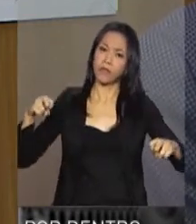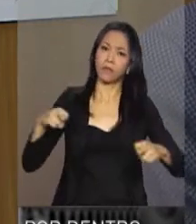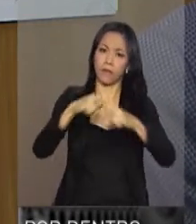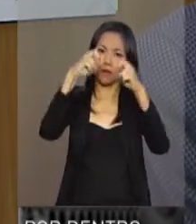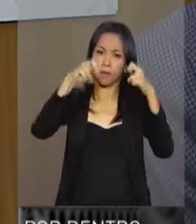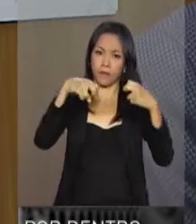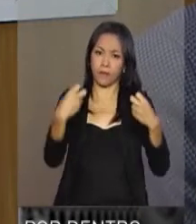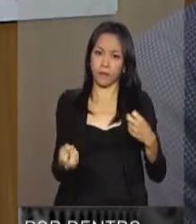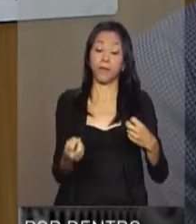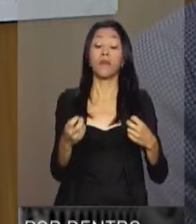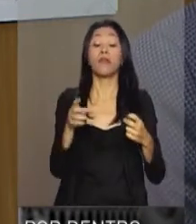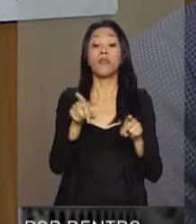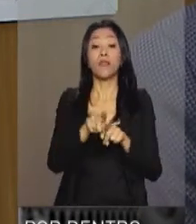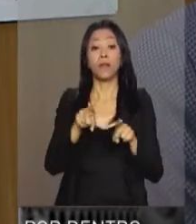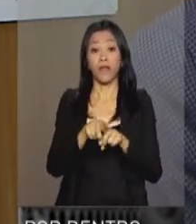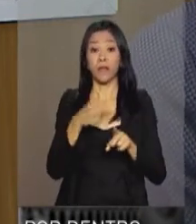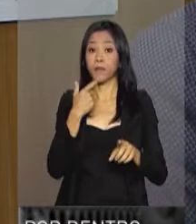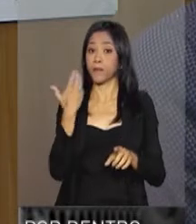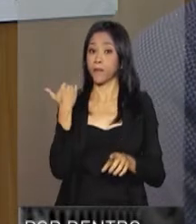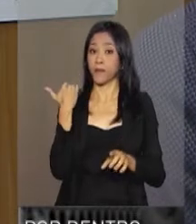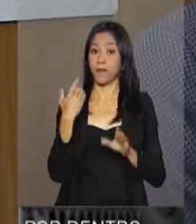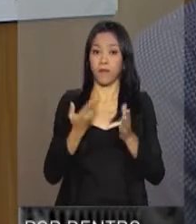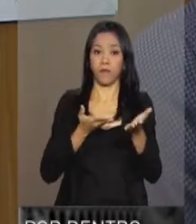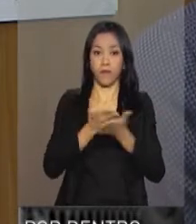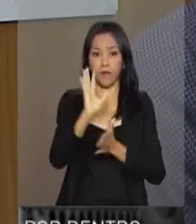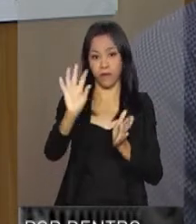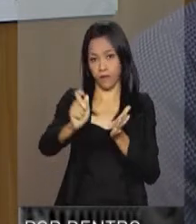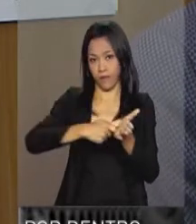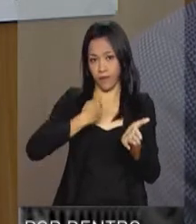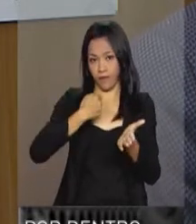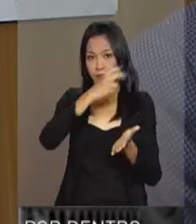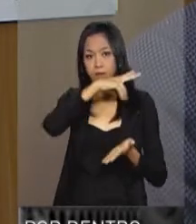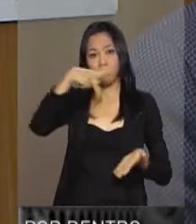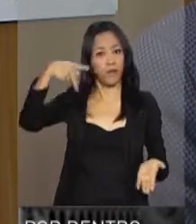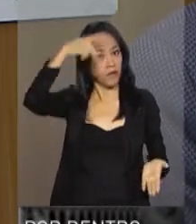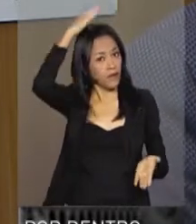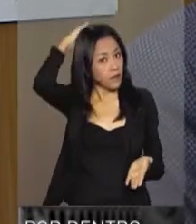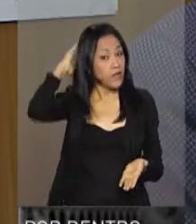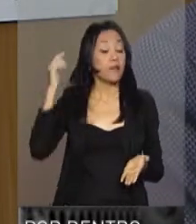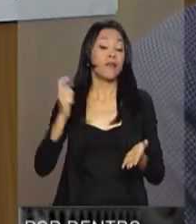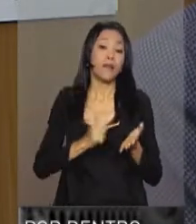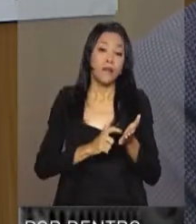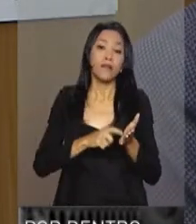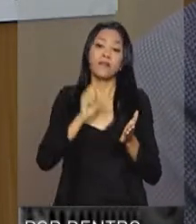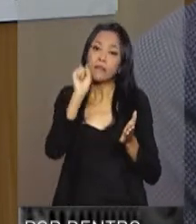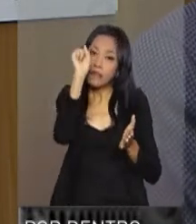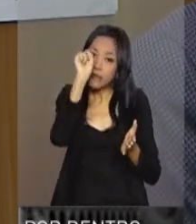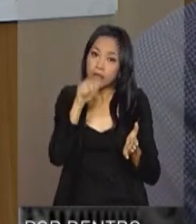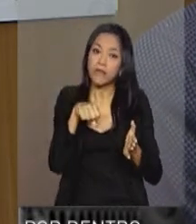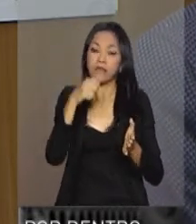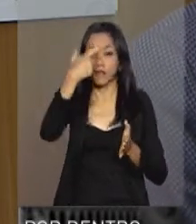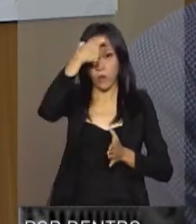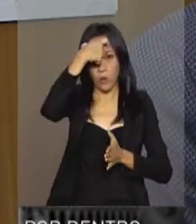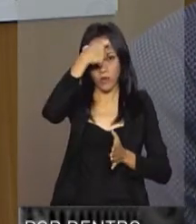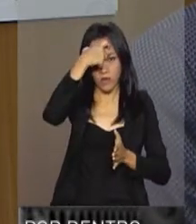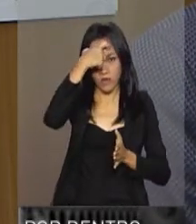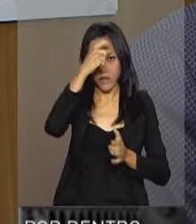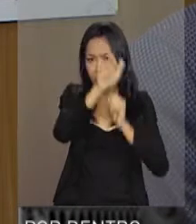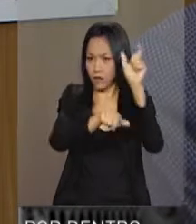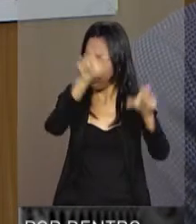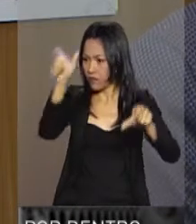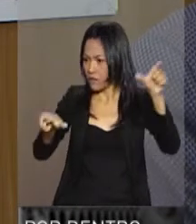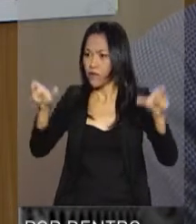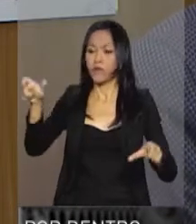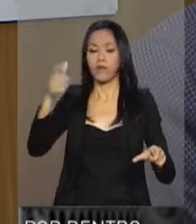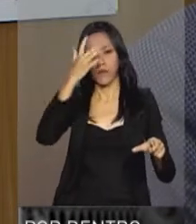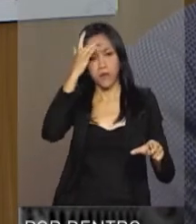sancionada pelo presidente da república michel temer também contribui para que haja assim uma conscientização que é o que precisamos para